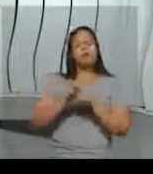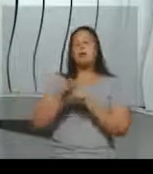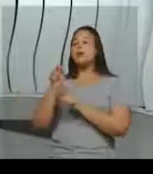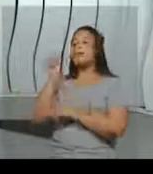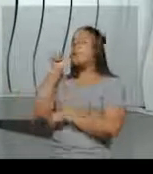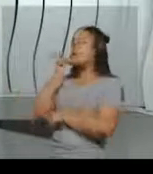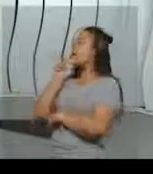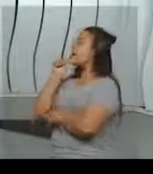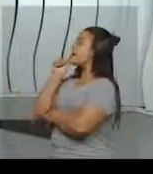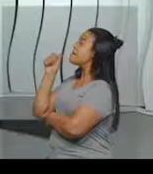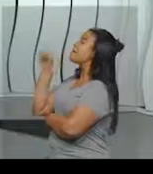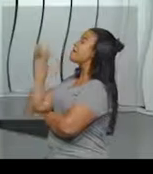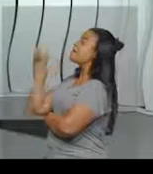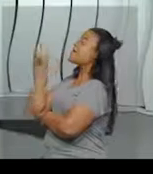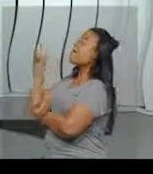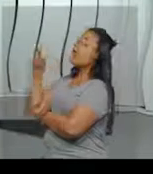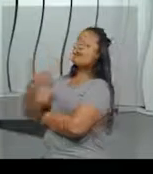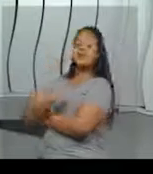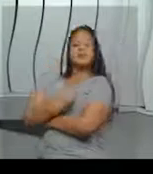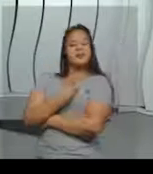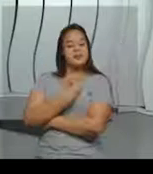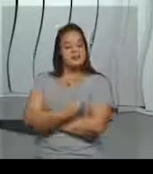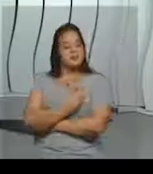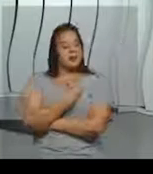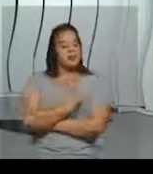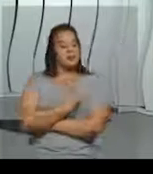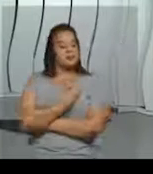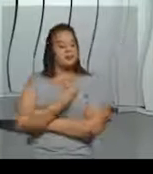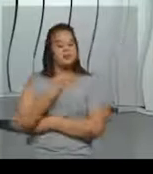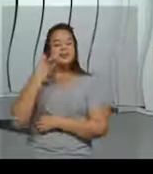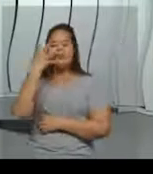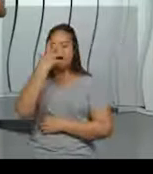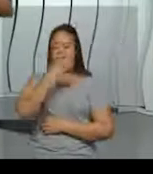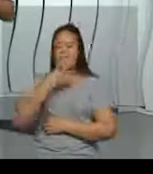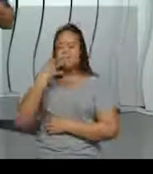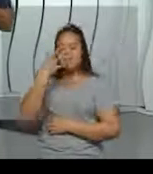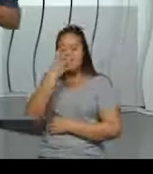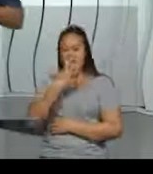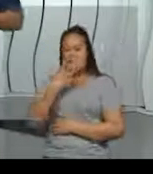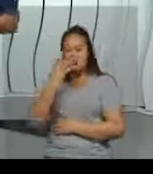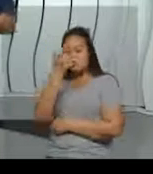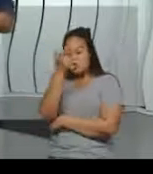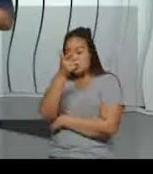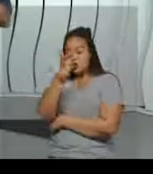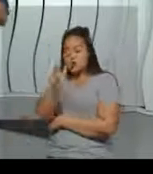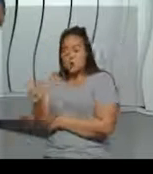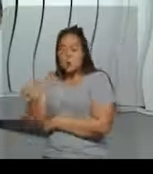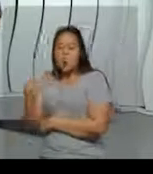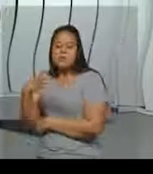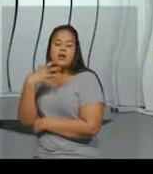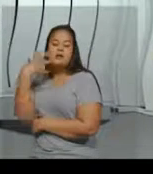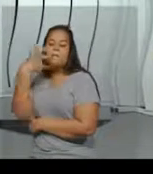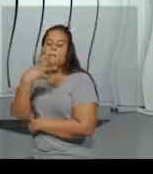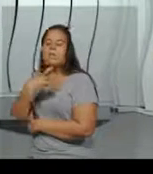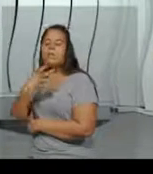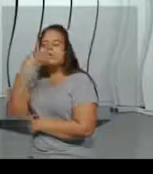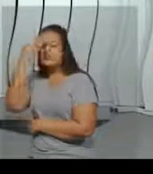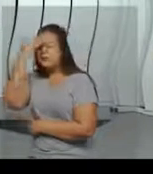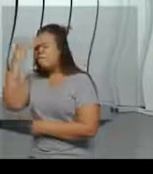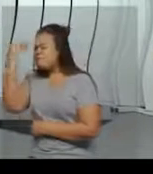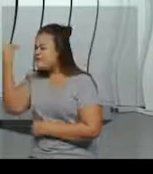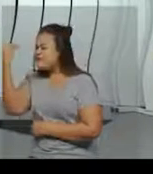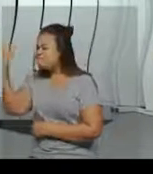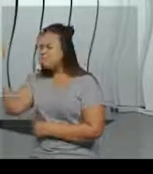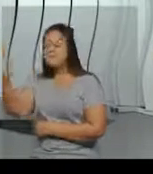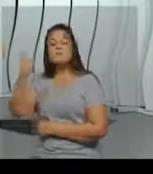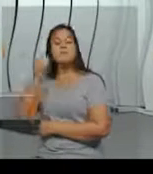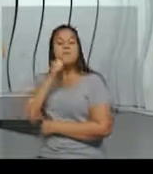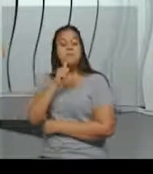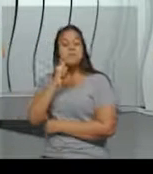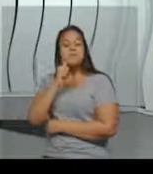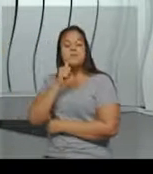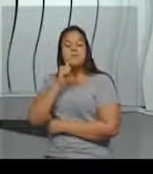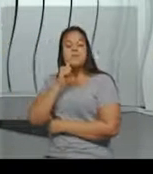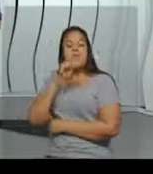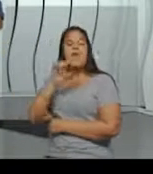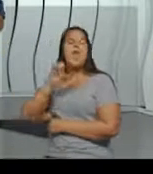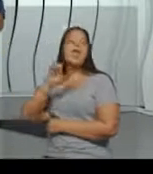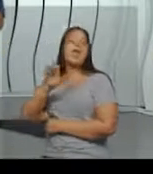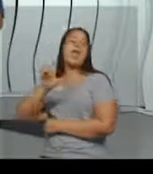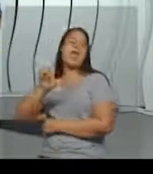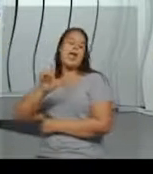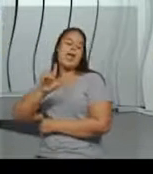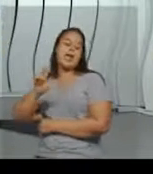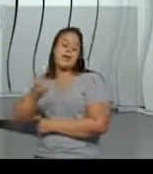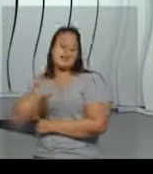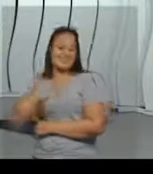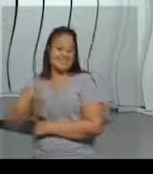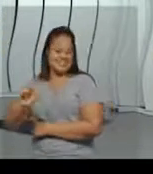que participa ali da música, cantando um trecho de uma outra música, de uma cantora muito famosa, que é a Elza Soares,